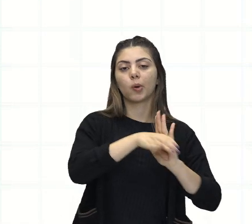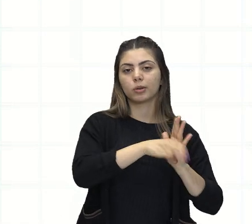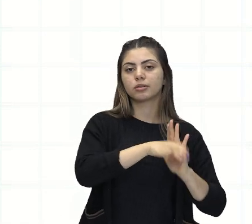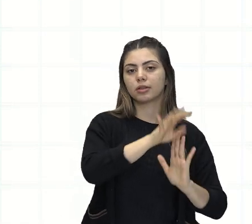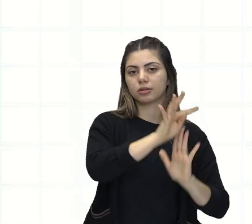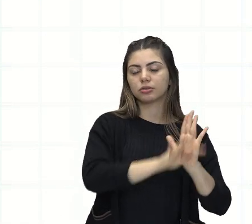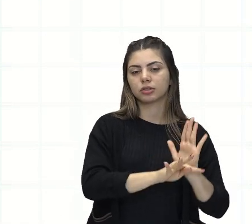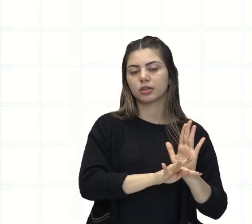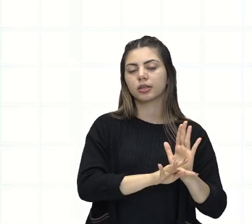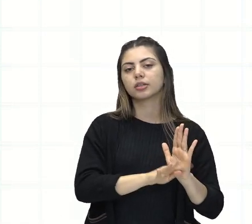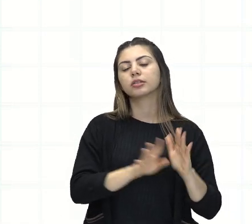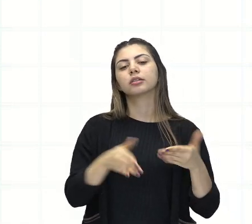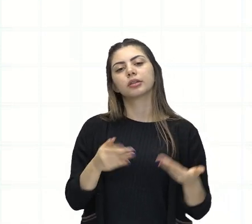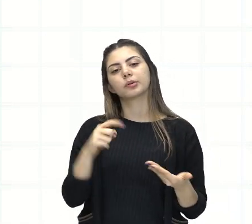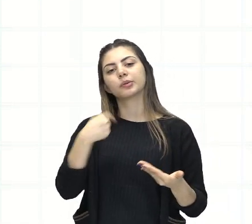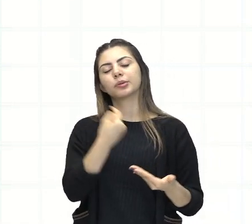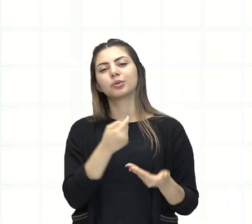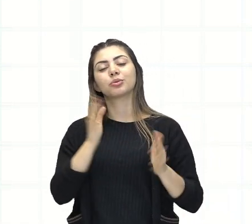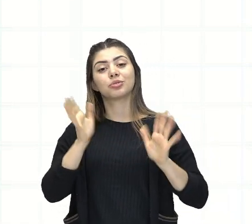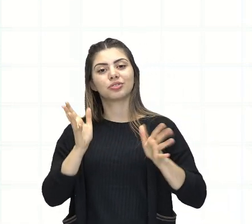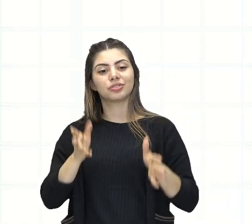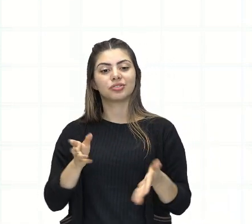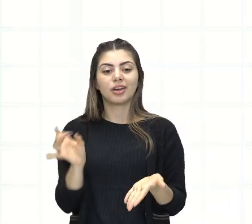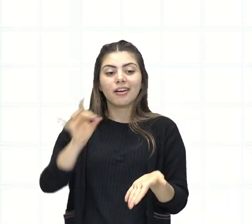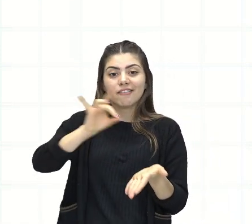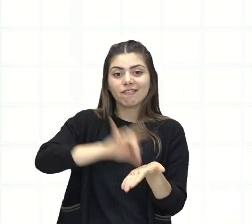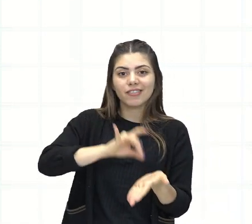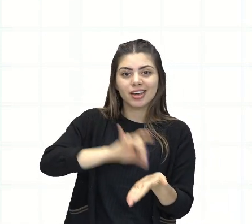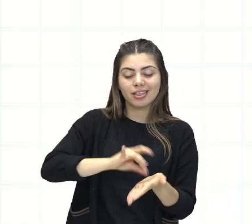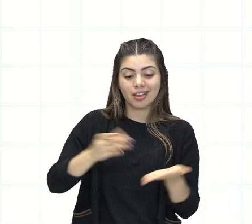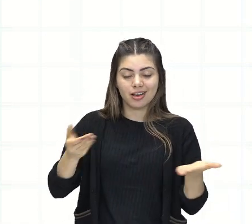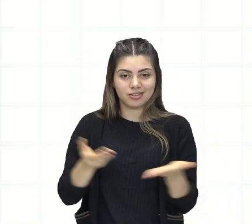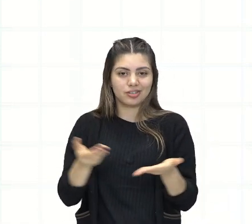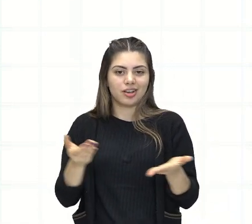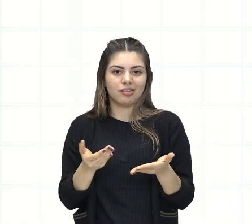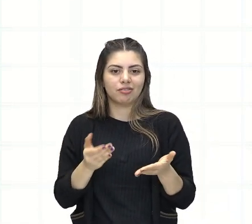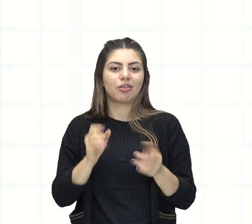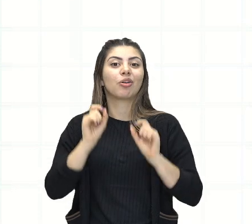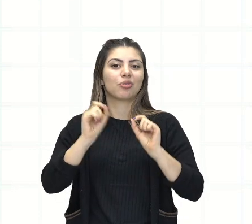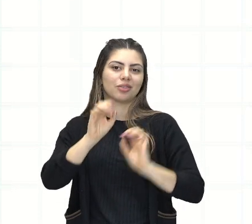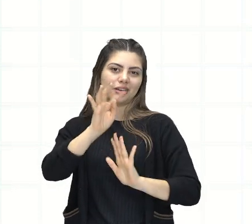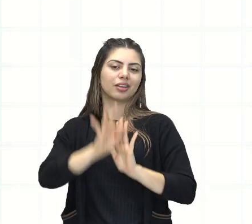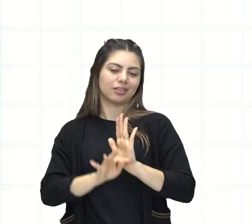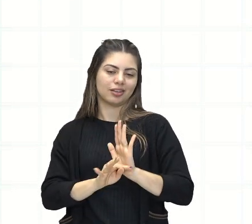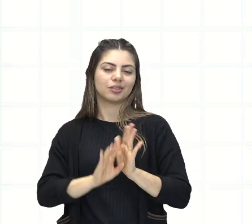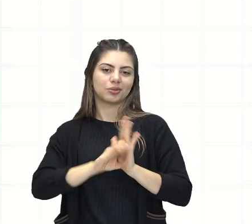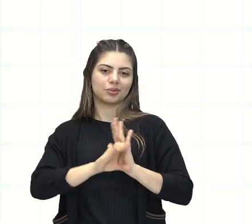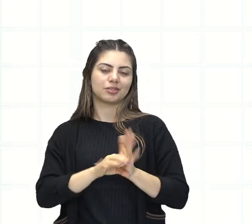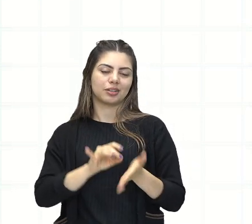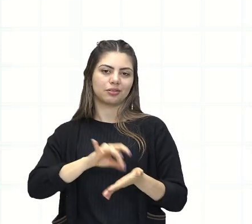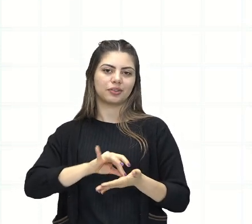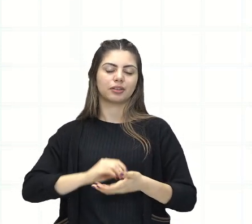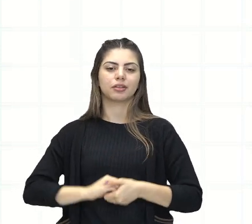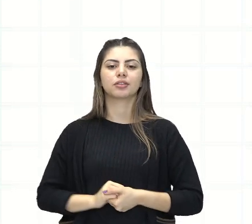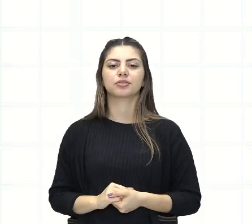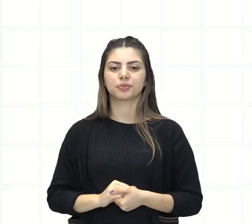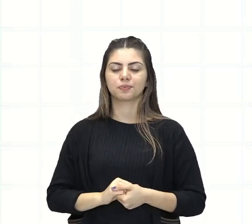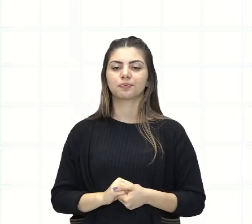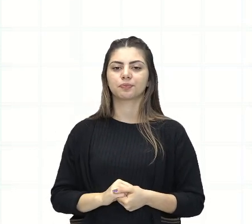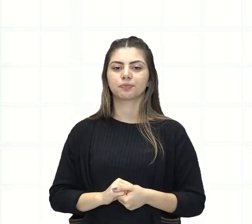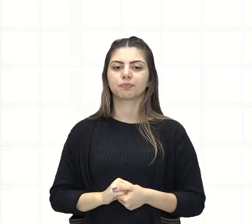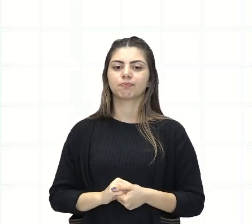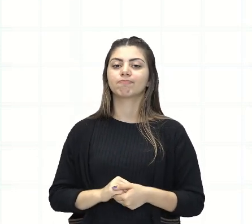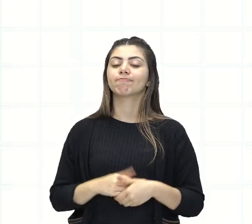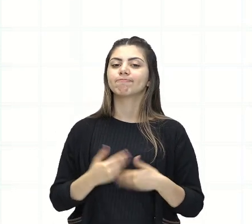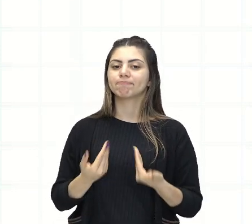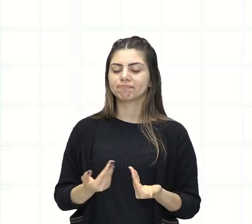texto, nós já estamos vivenciando, 8º ano, esse conceito de texto. Além